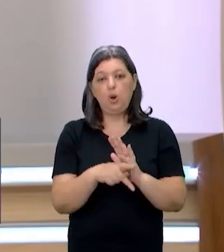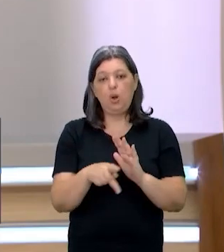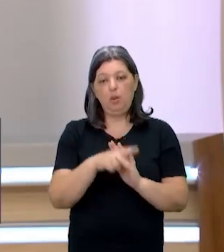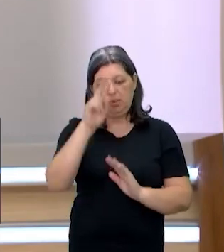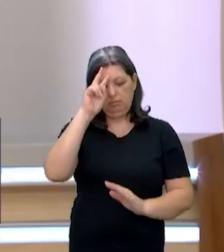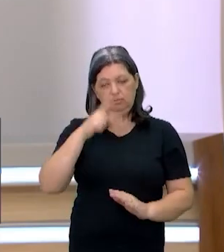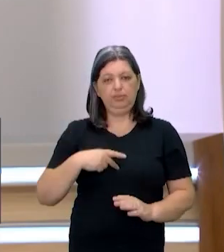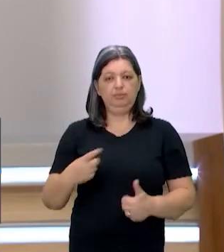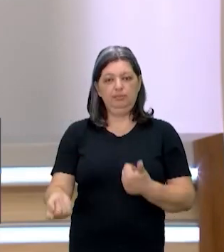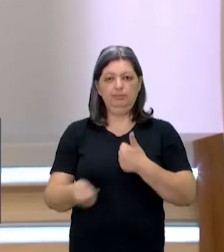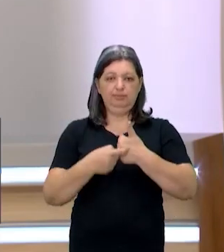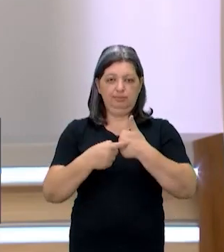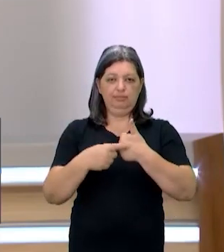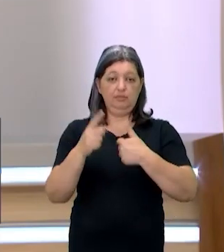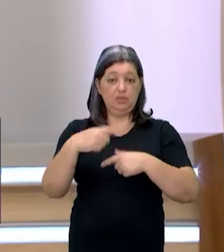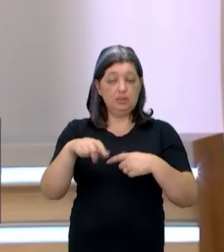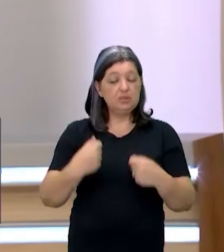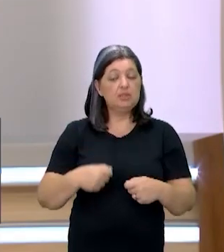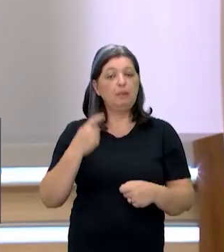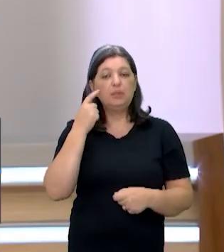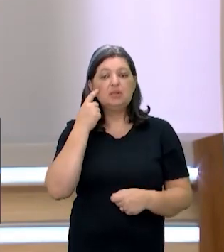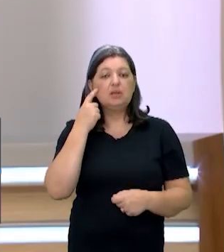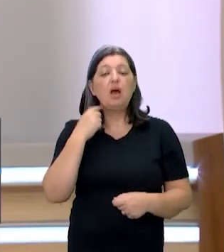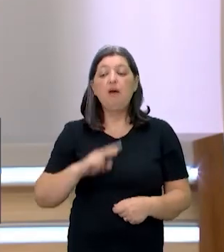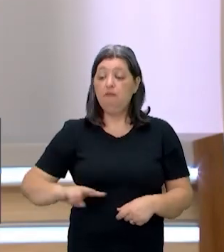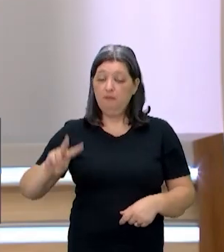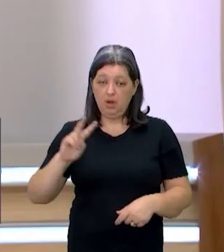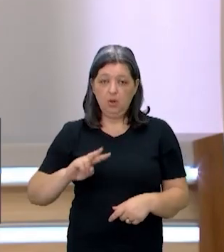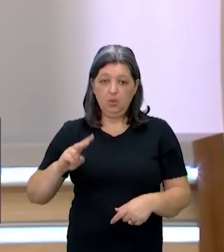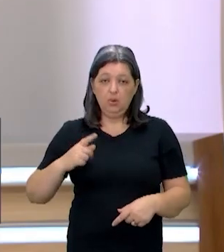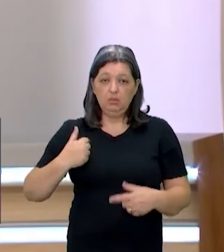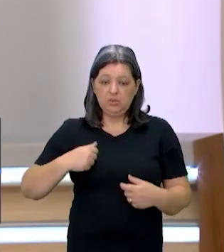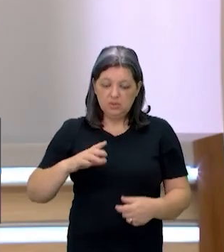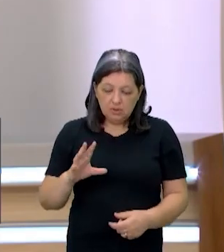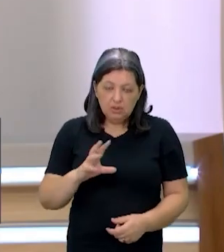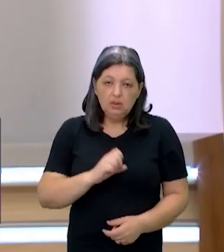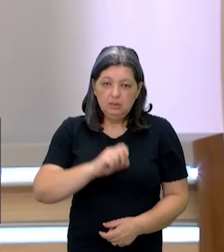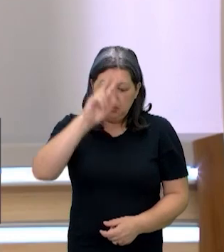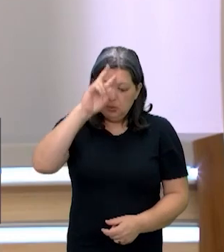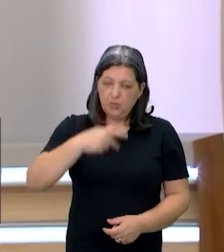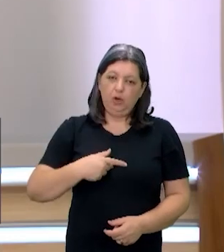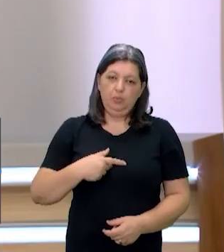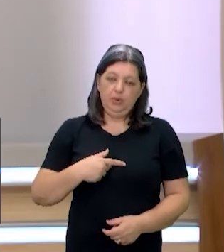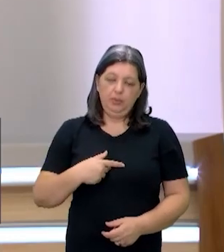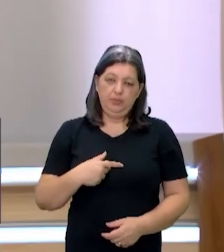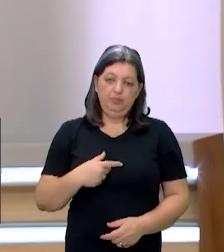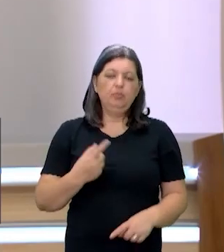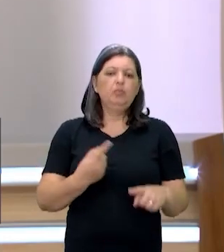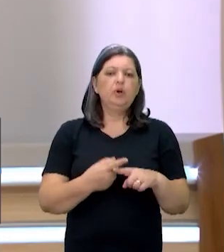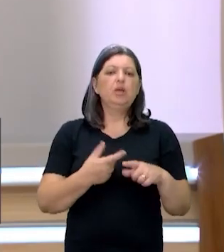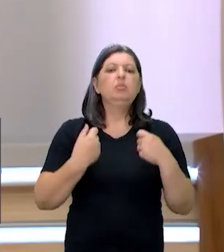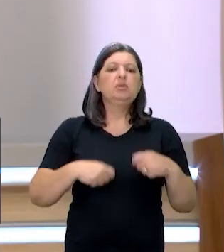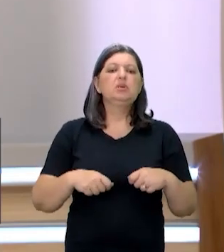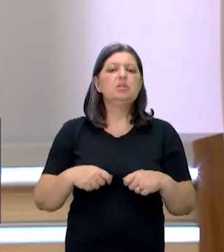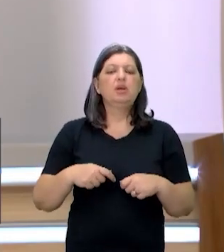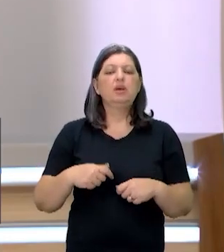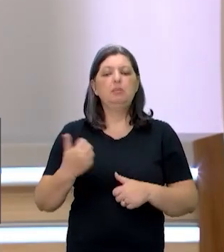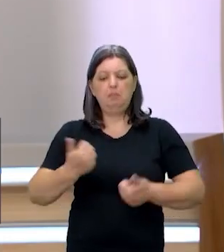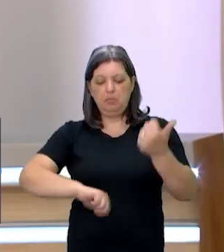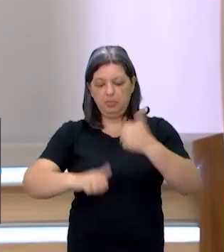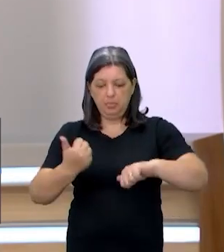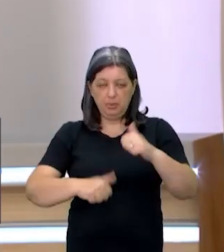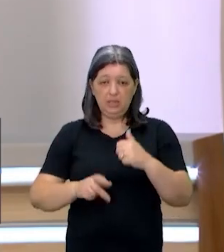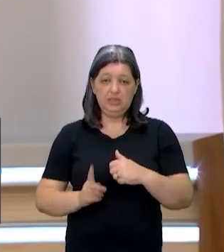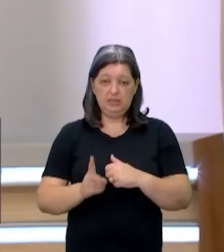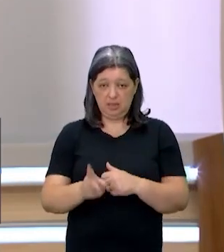Então, você precisa se valorizar, você precisa se amar, quer dizer. Por que eu preciso ser validado o tempo